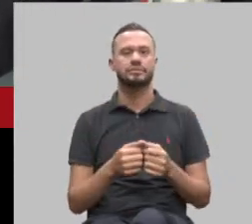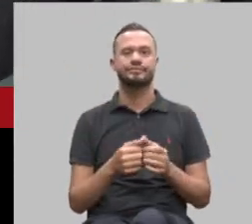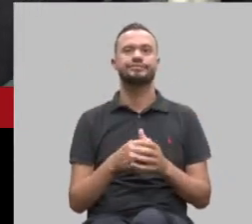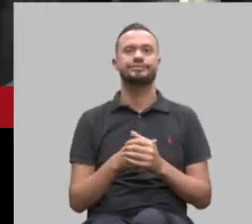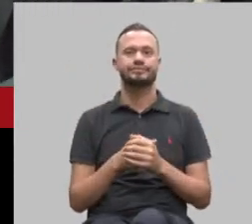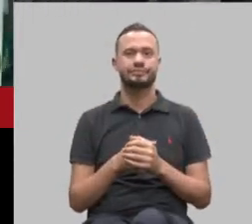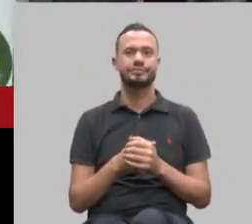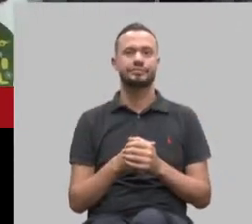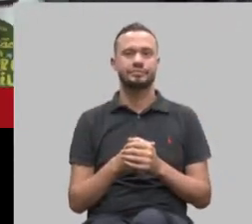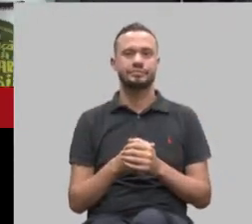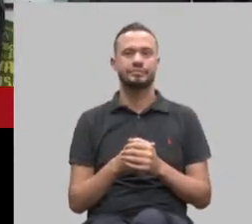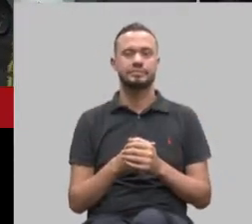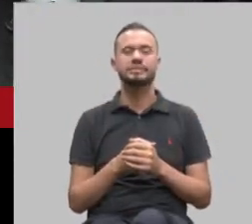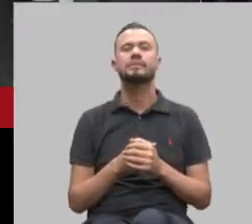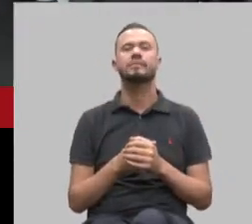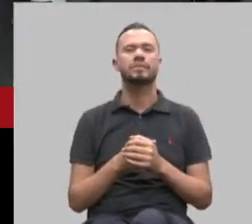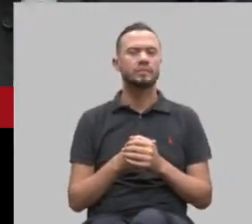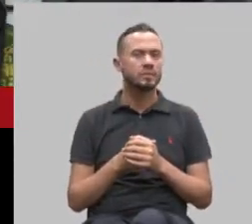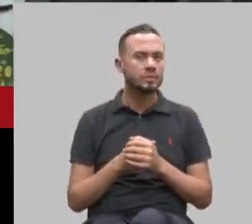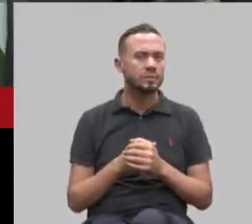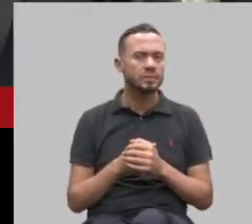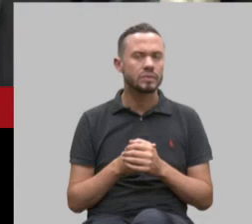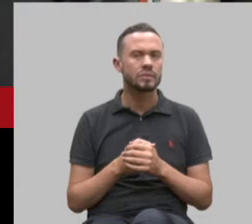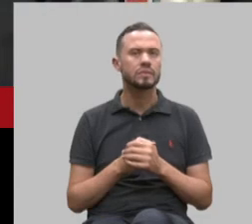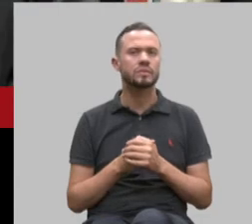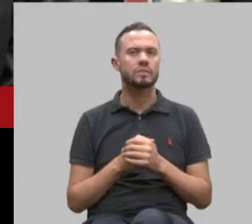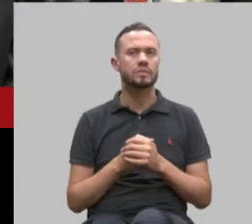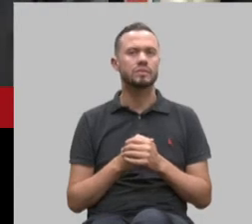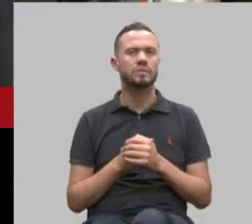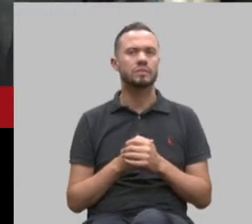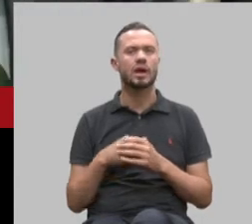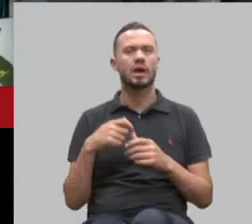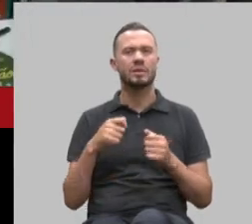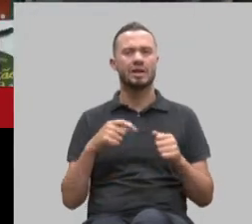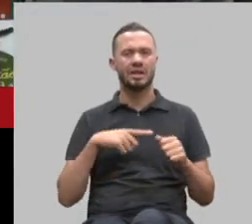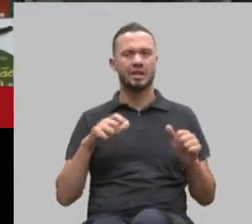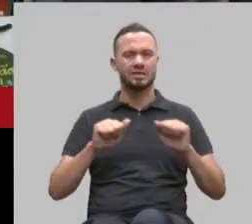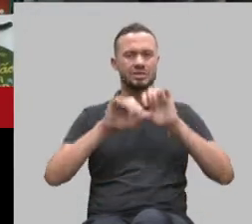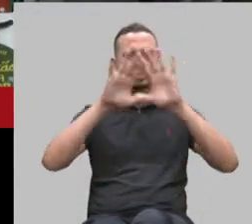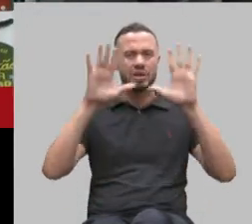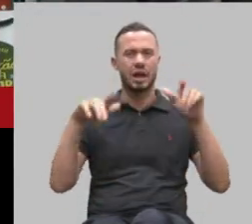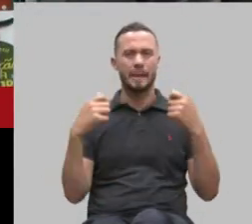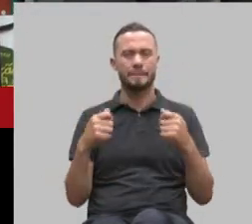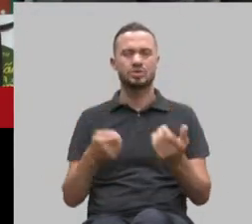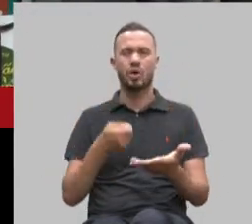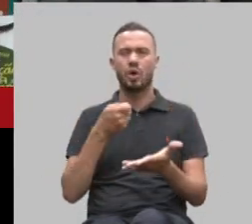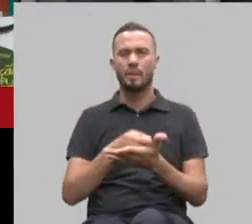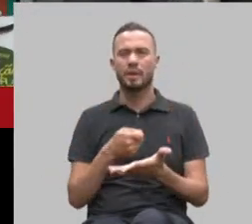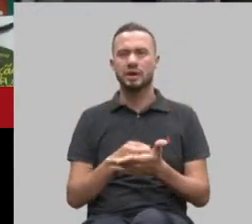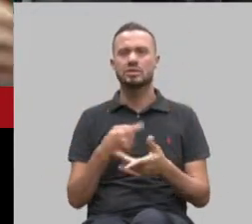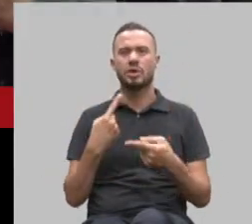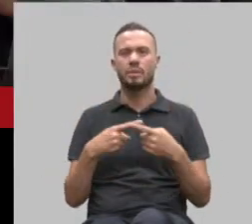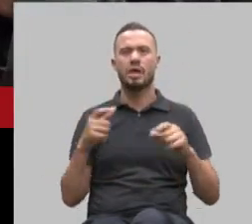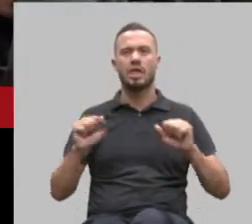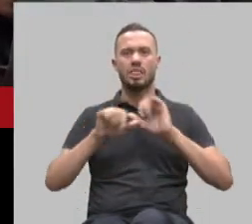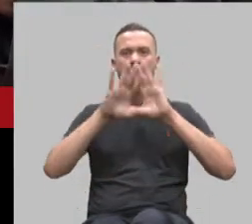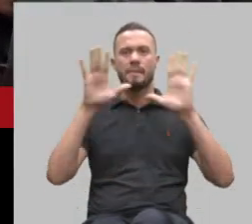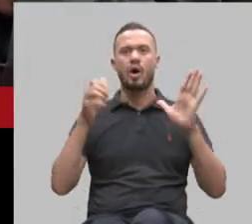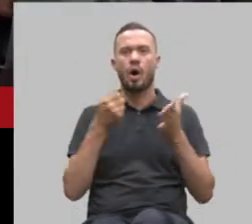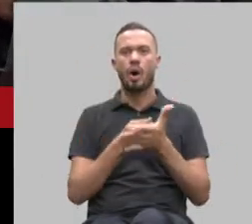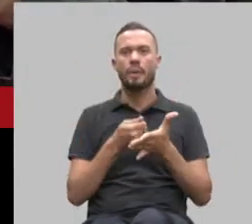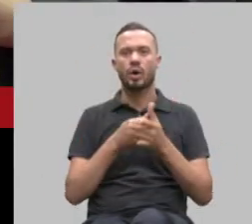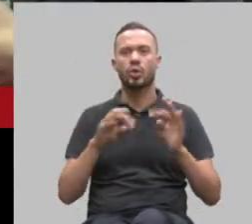no tocante a melhoria estrutural manter a transparência deveria ser uma obrigação pois a transparência é obrigatória a todas as